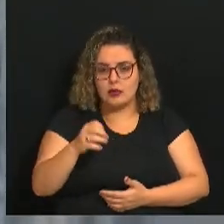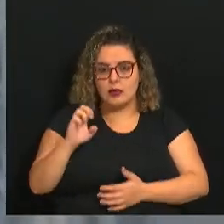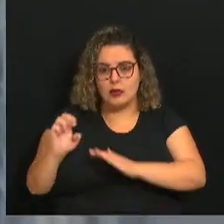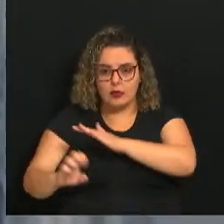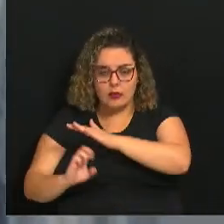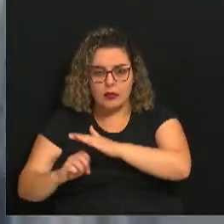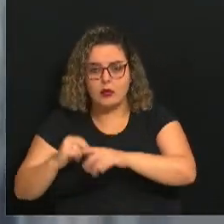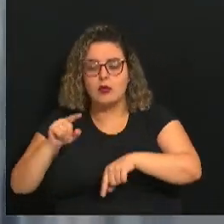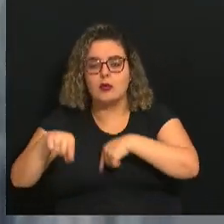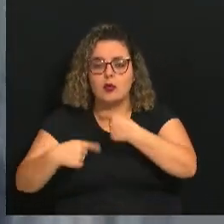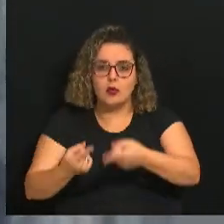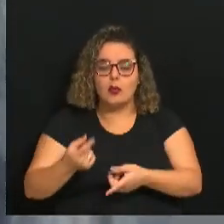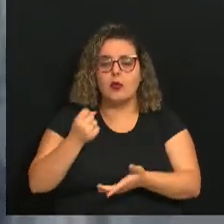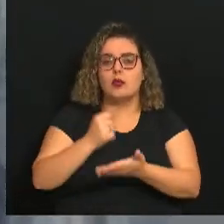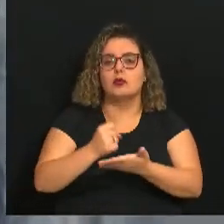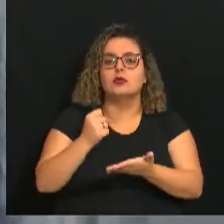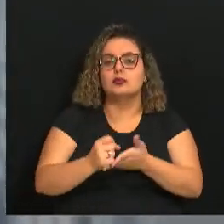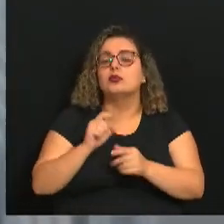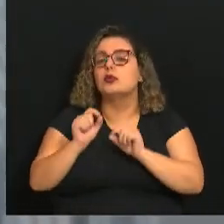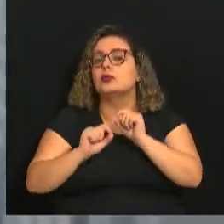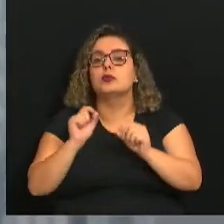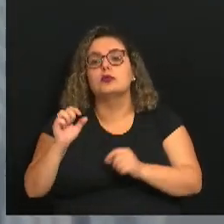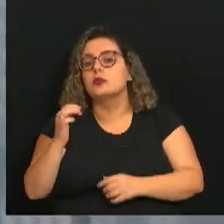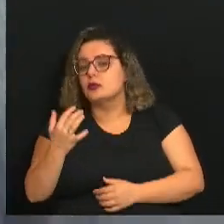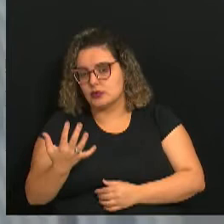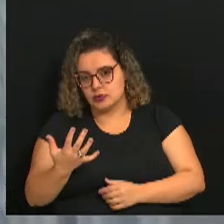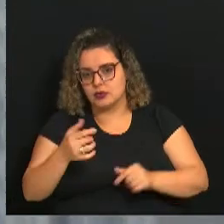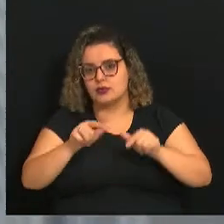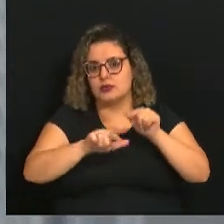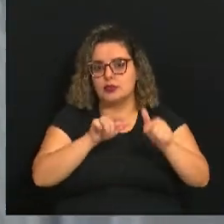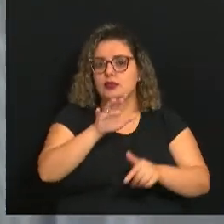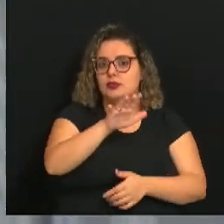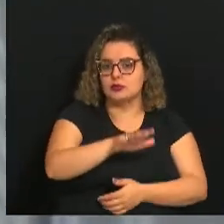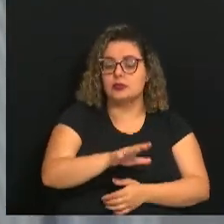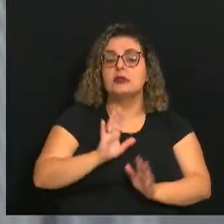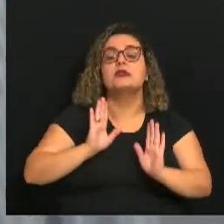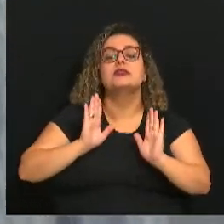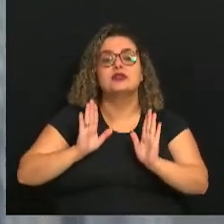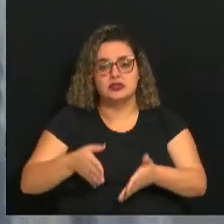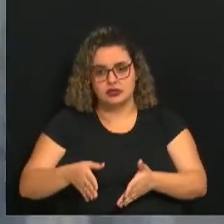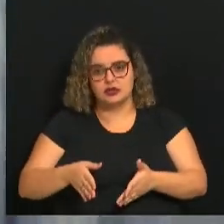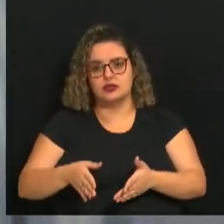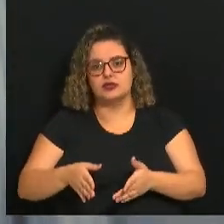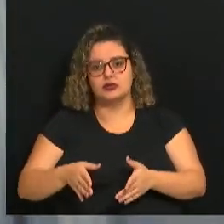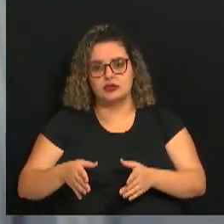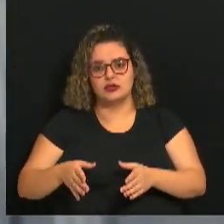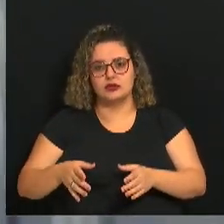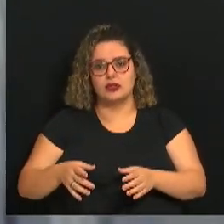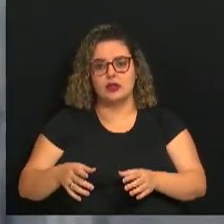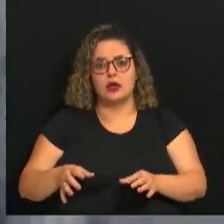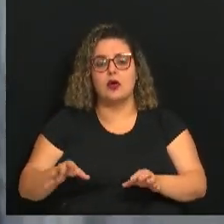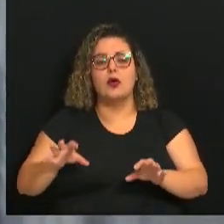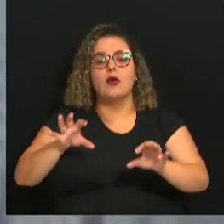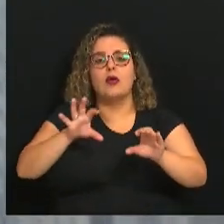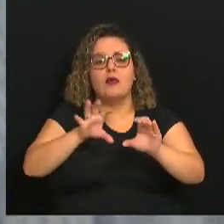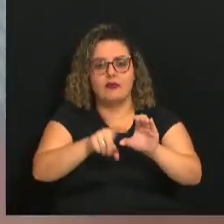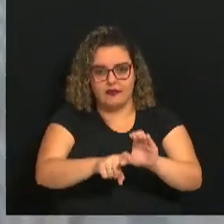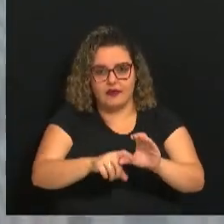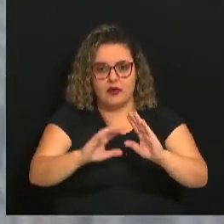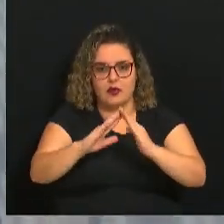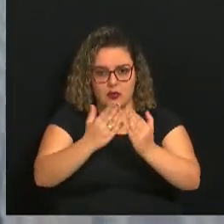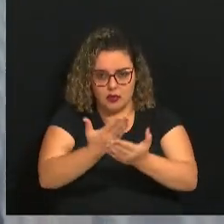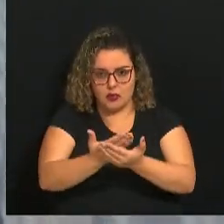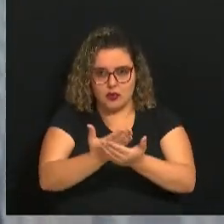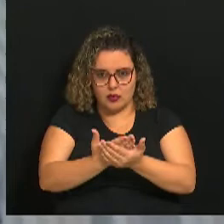novo contrato, o que pode ser feito para as trabalhadoras que já possuem vínculo com as suas escolas,